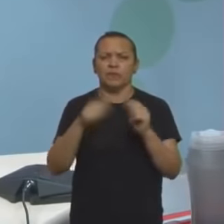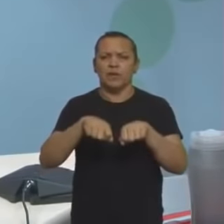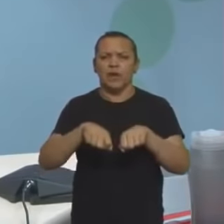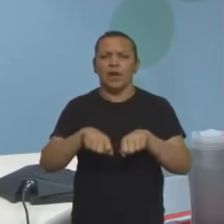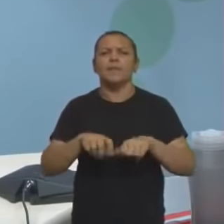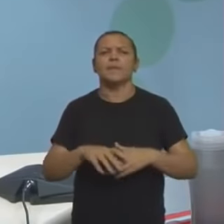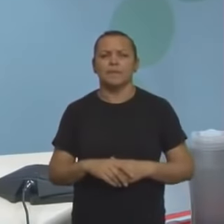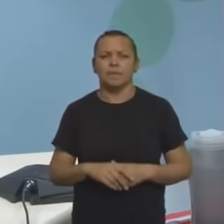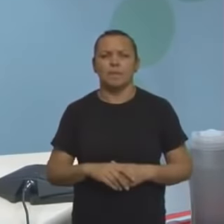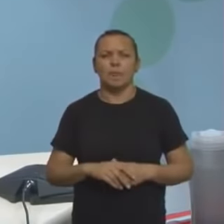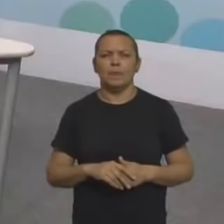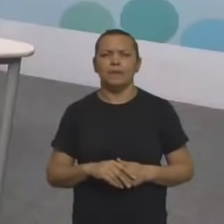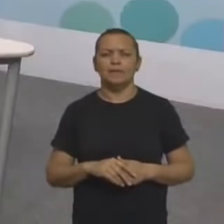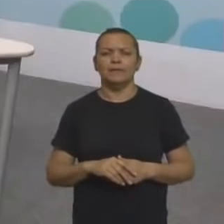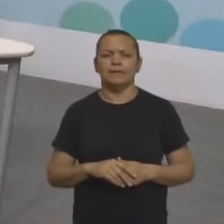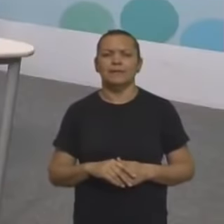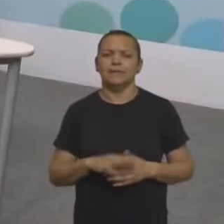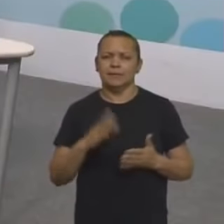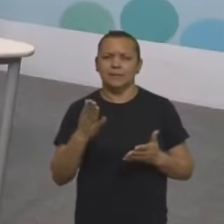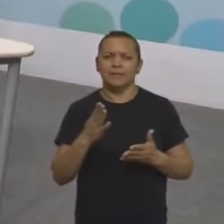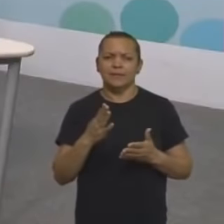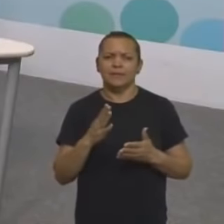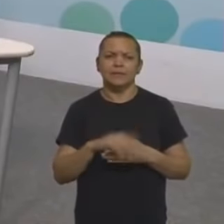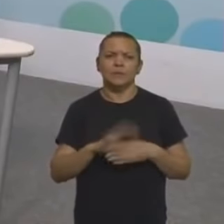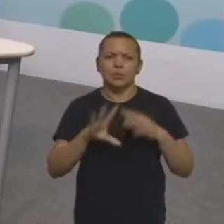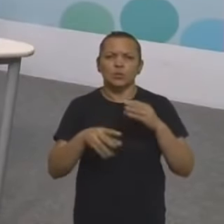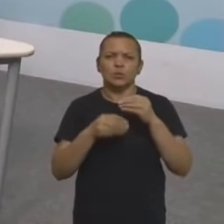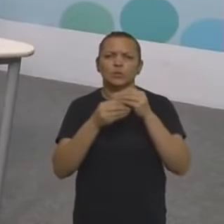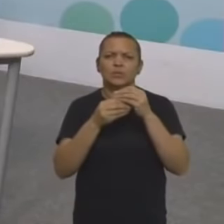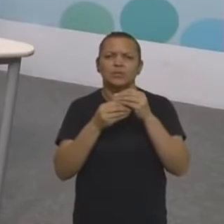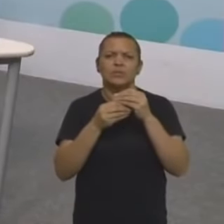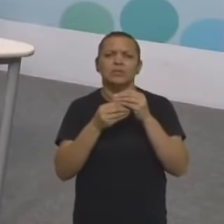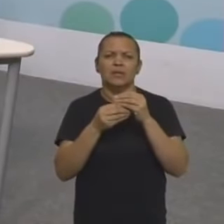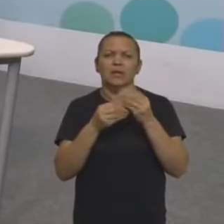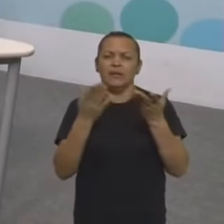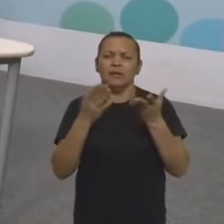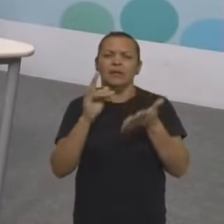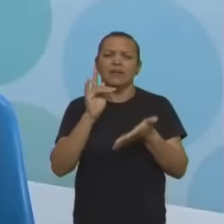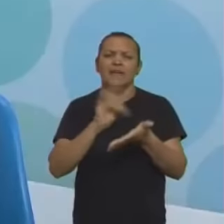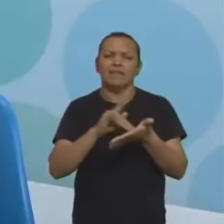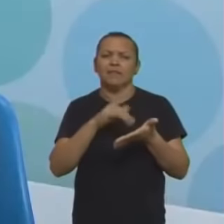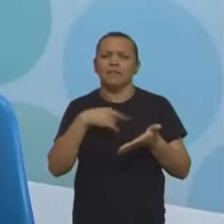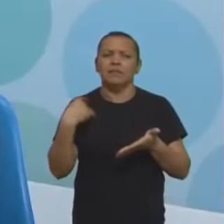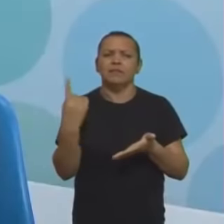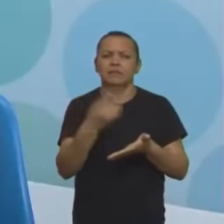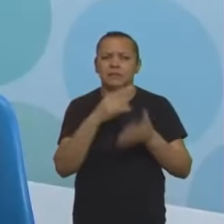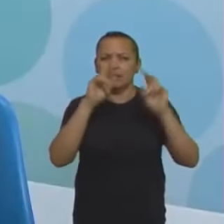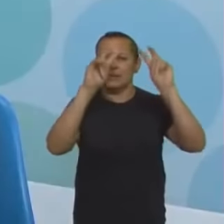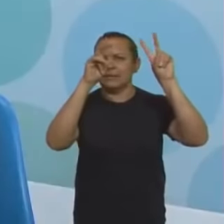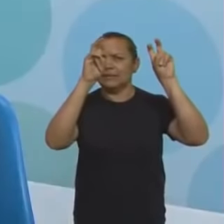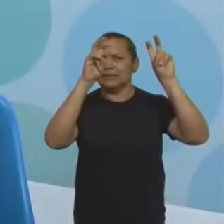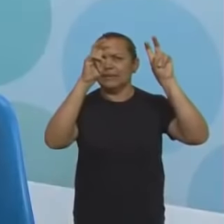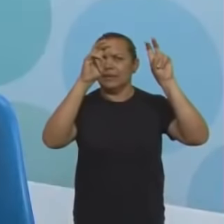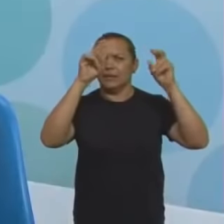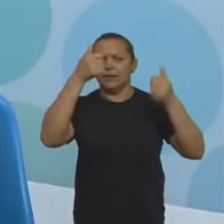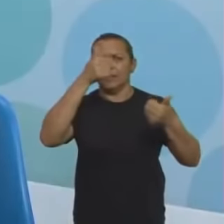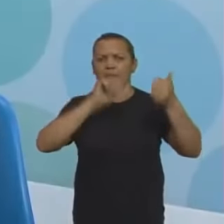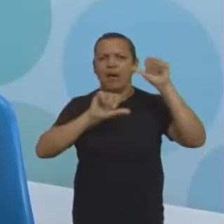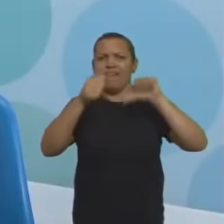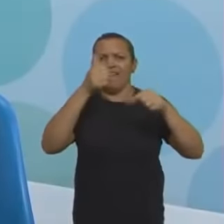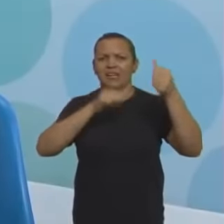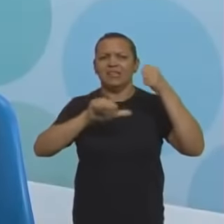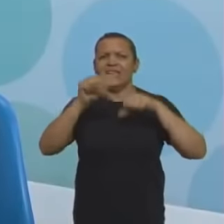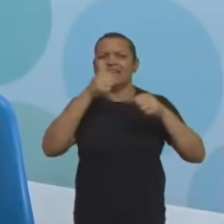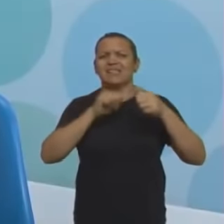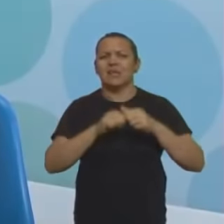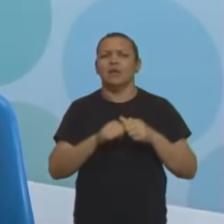Tá certo, Paulinha. Deixa eu só dar uma complementada aqui, gente. Na verdade, o tema da avaliação, né, não é